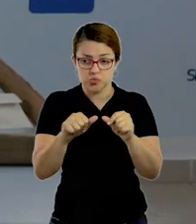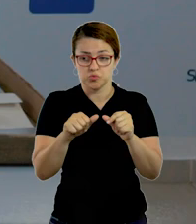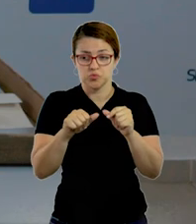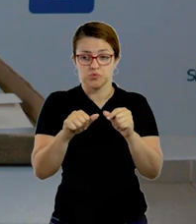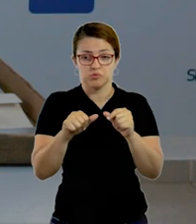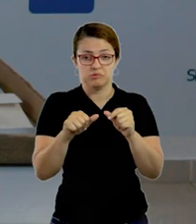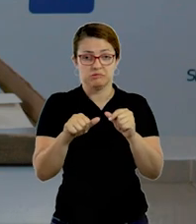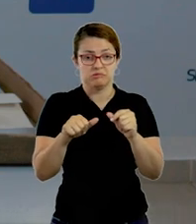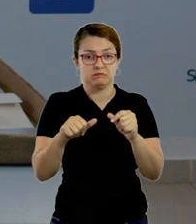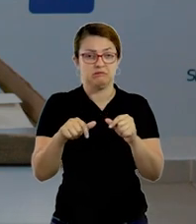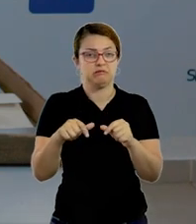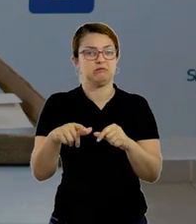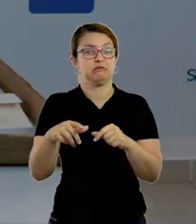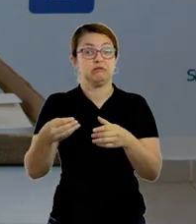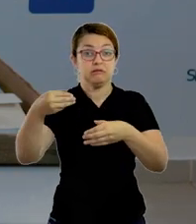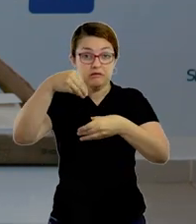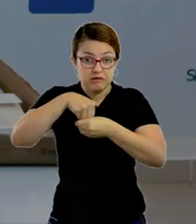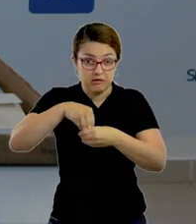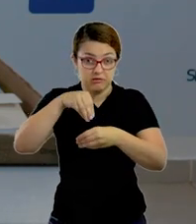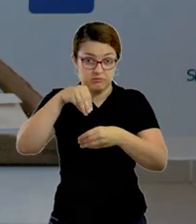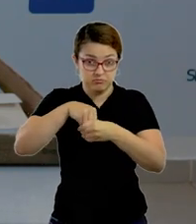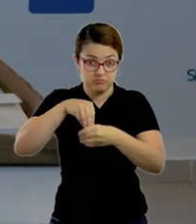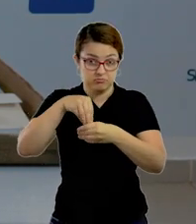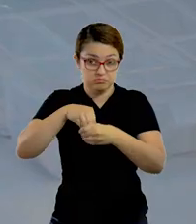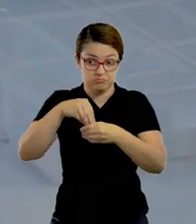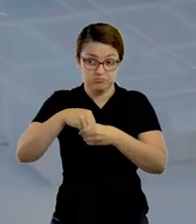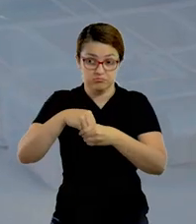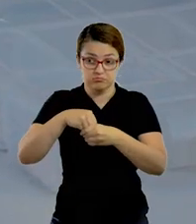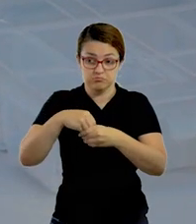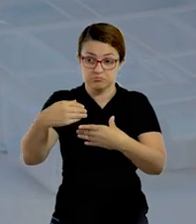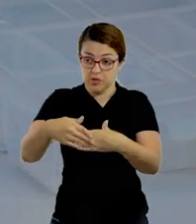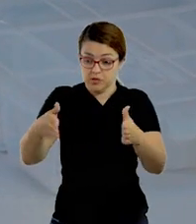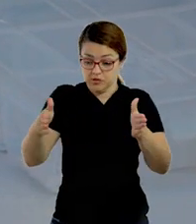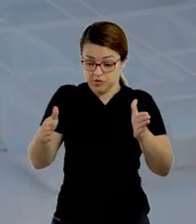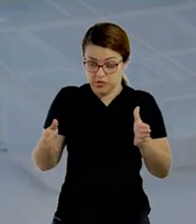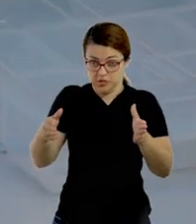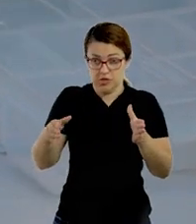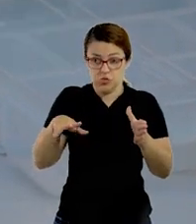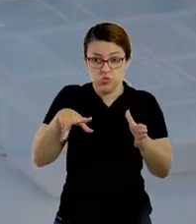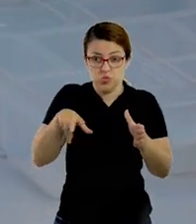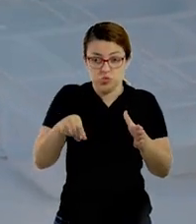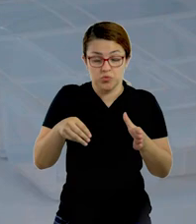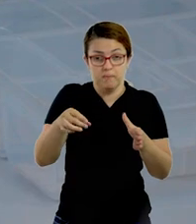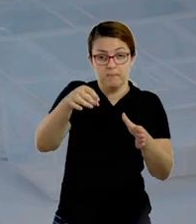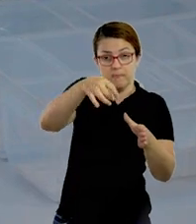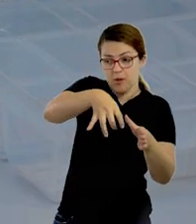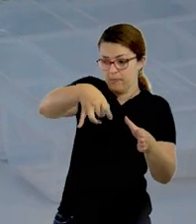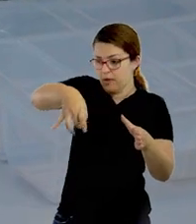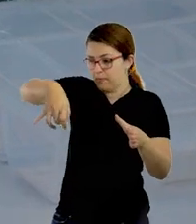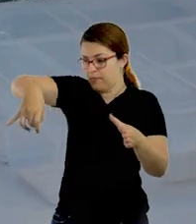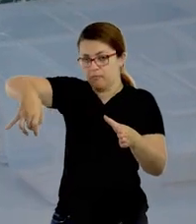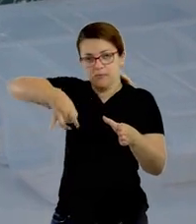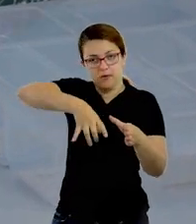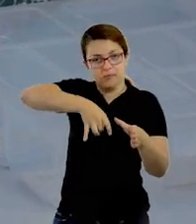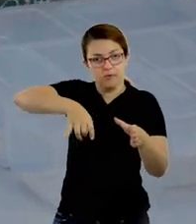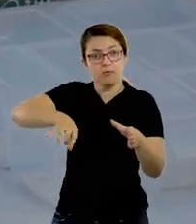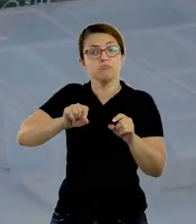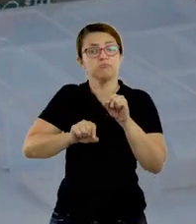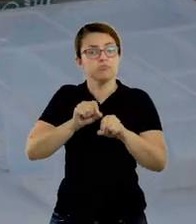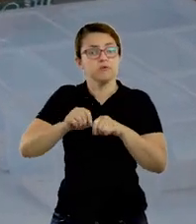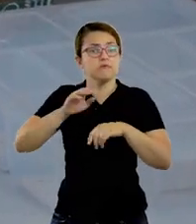letras dentro de um suporte. Aqui tá todo o alfabeto. O que eu fiz? Esse aqui,